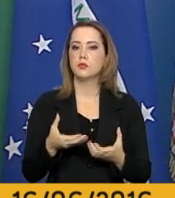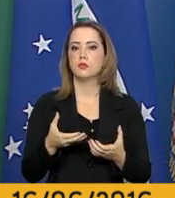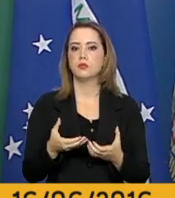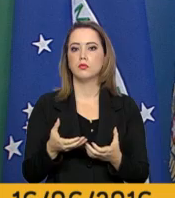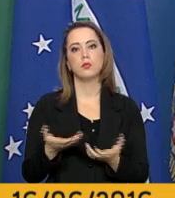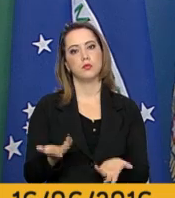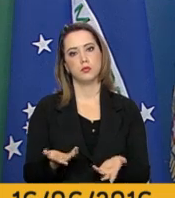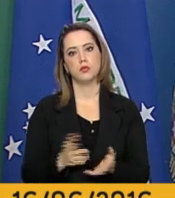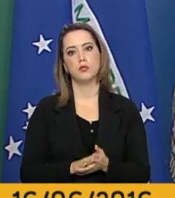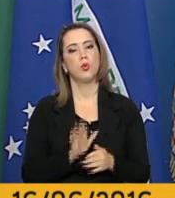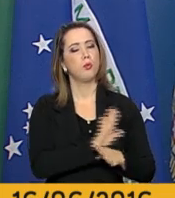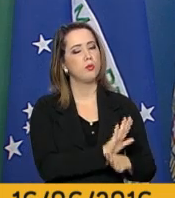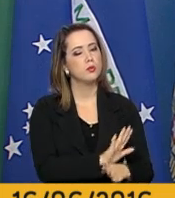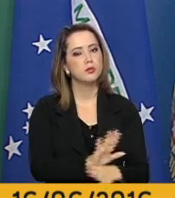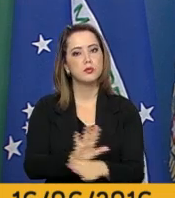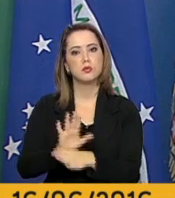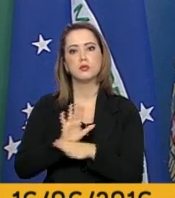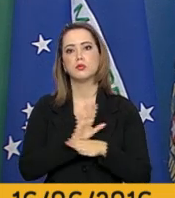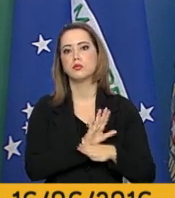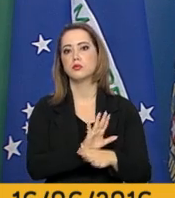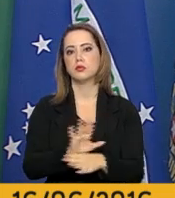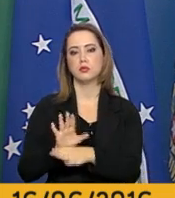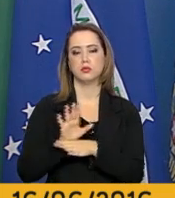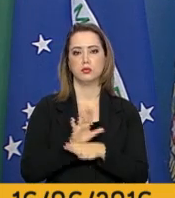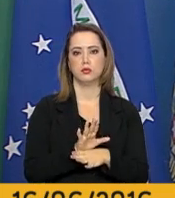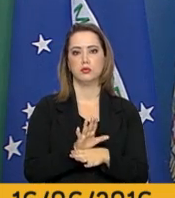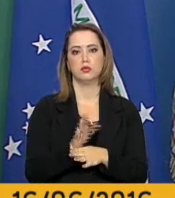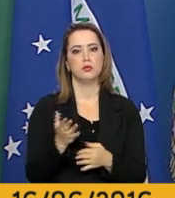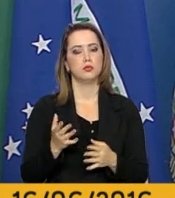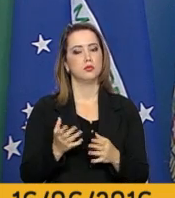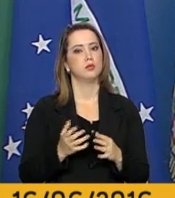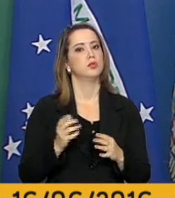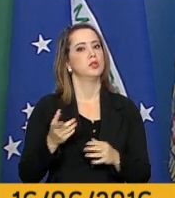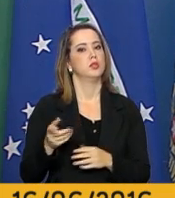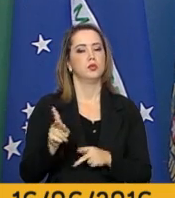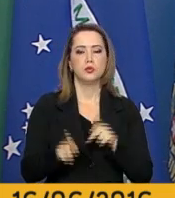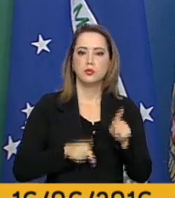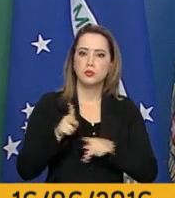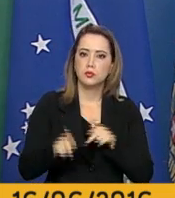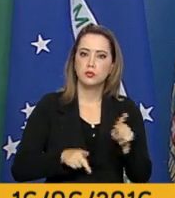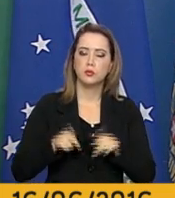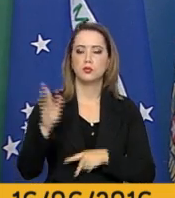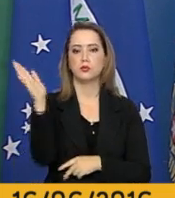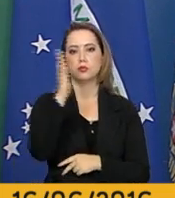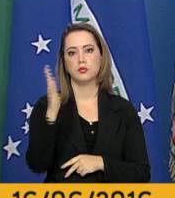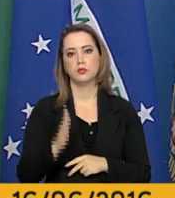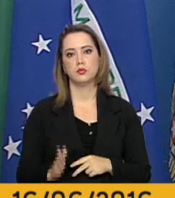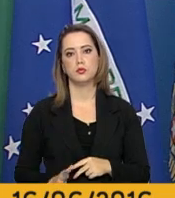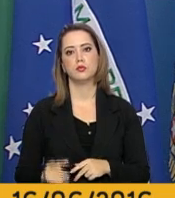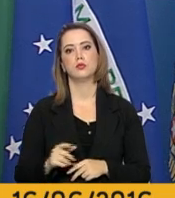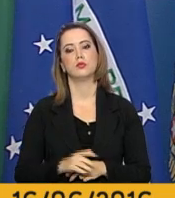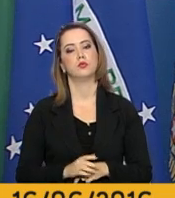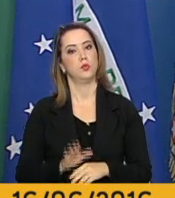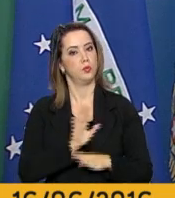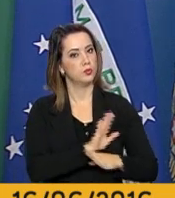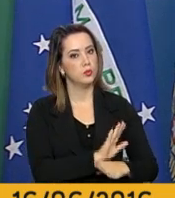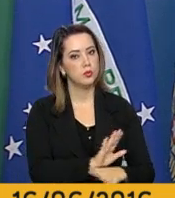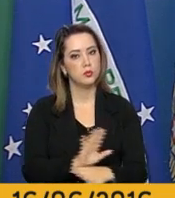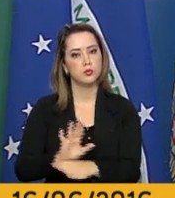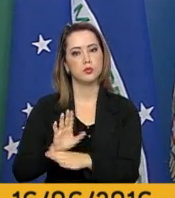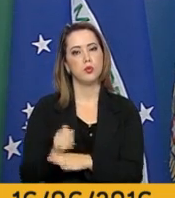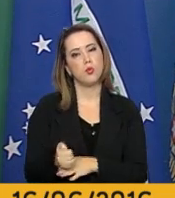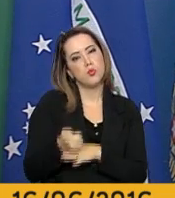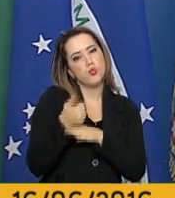extraordinário, com apoio, convenhamos, da grande maioria do povo brasileiro, com apoio da quase